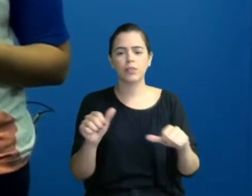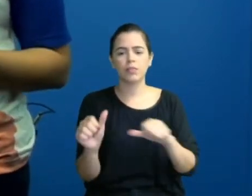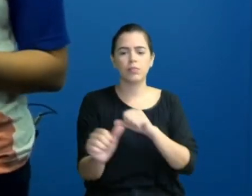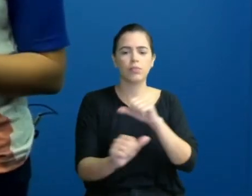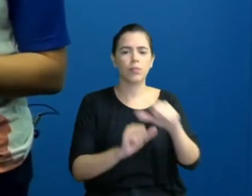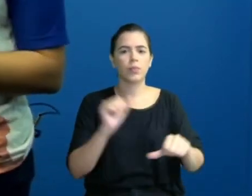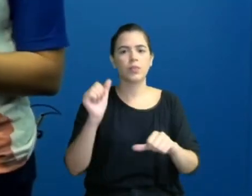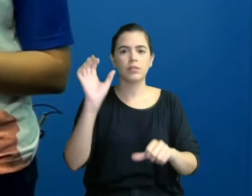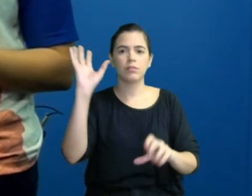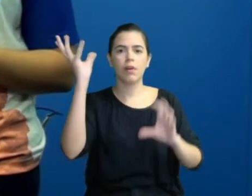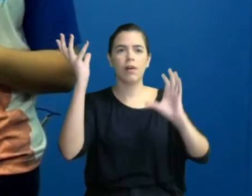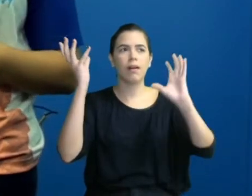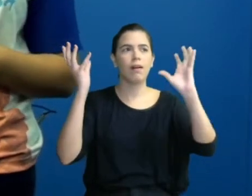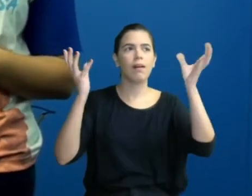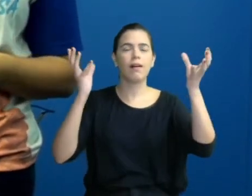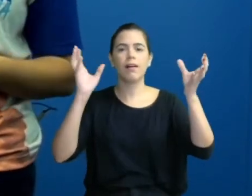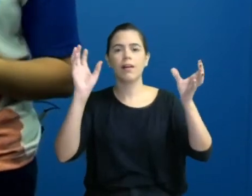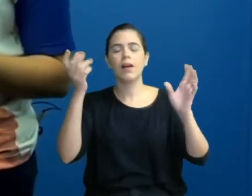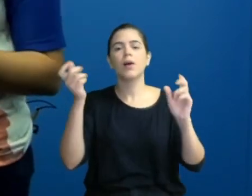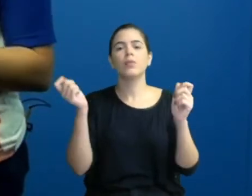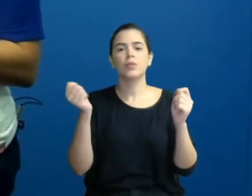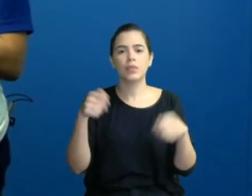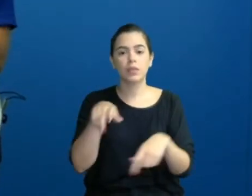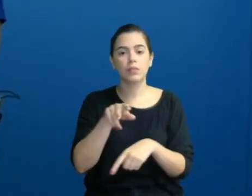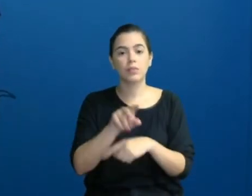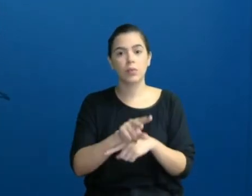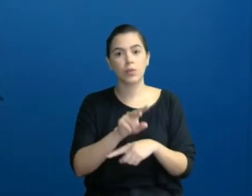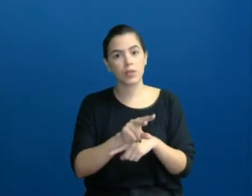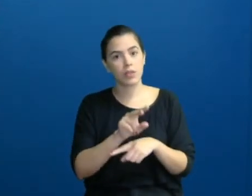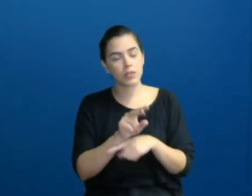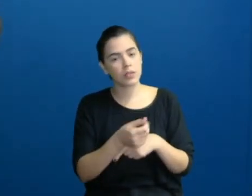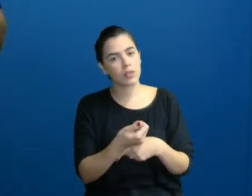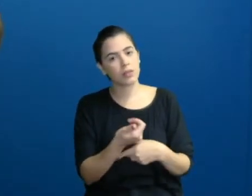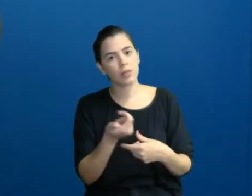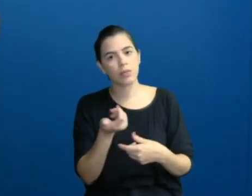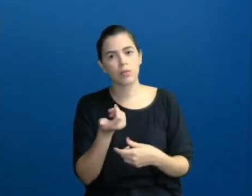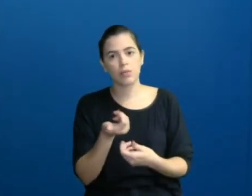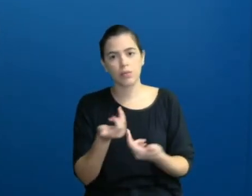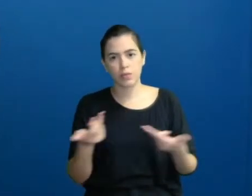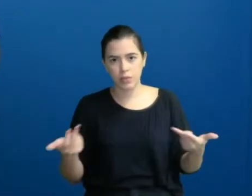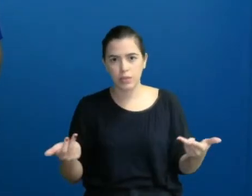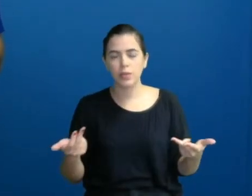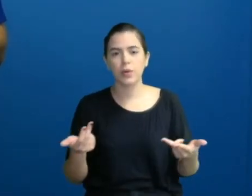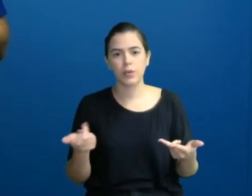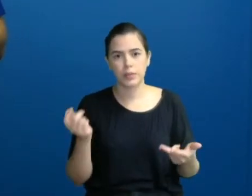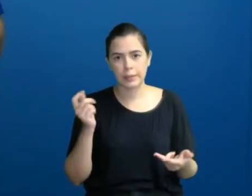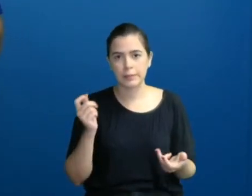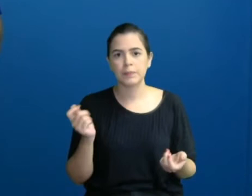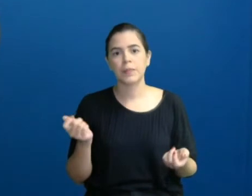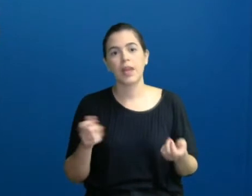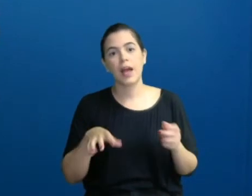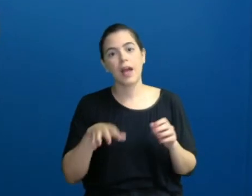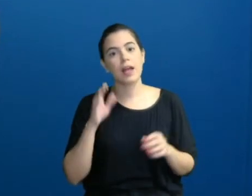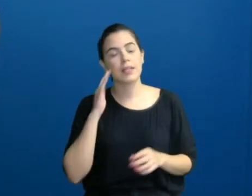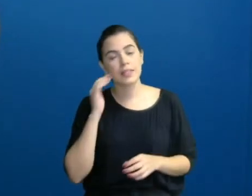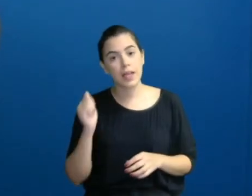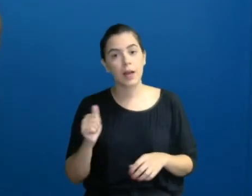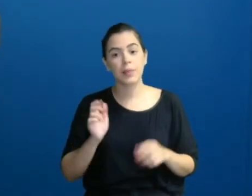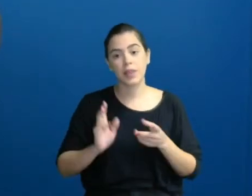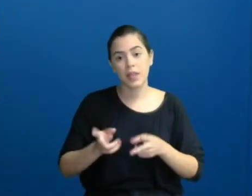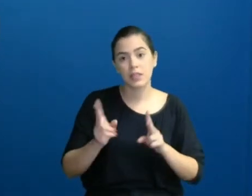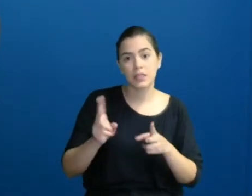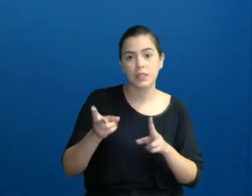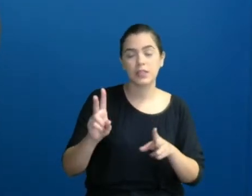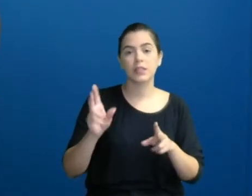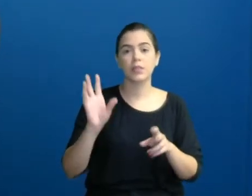mudanças climáticas. E aí, dessa forma, se prevenir, se preparar para isso. A gente sabe que nem sempre as previsões do tempo